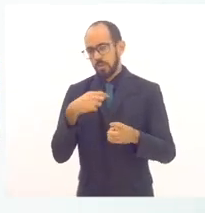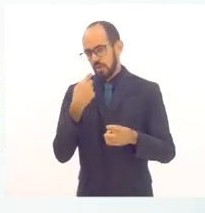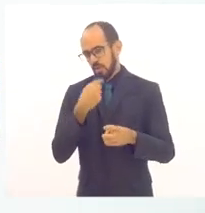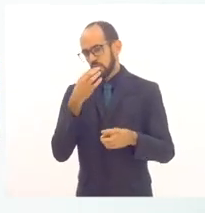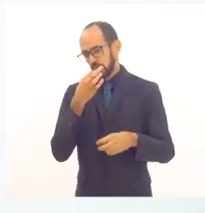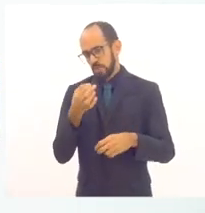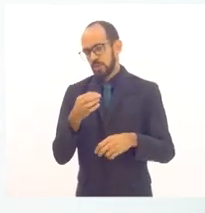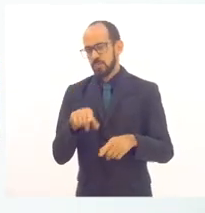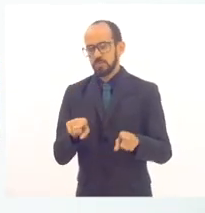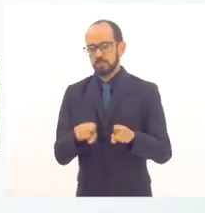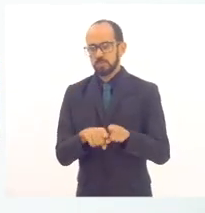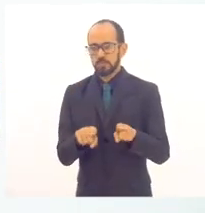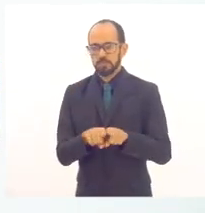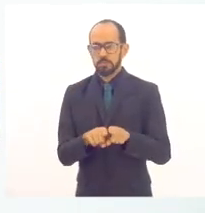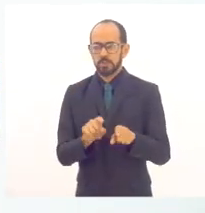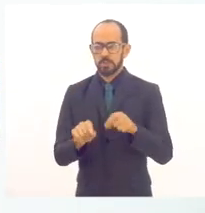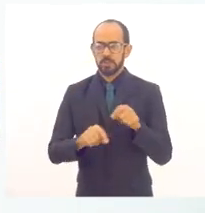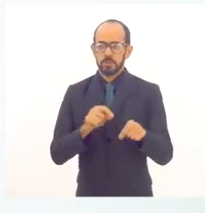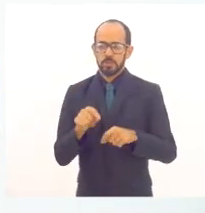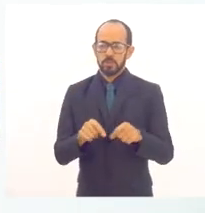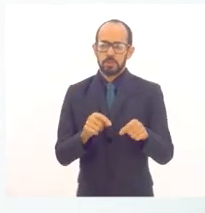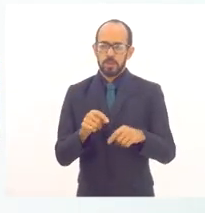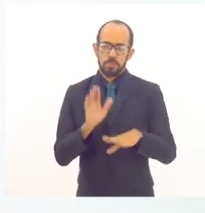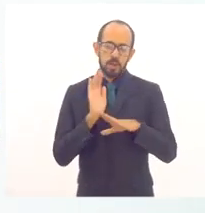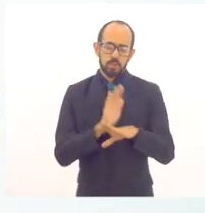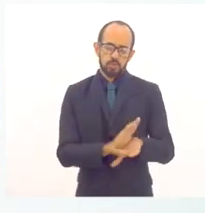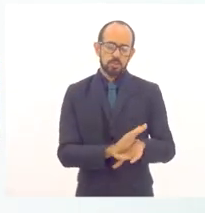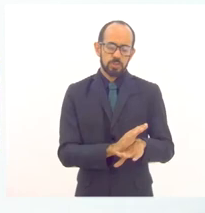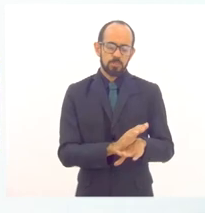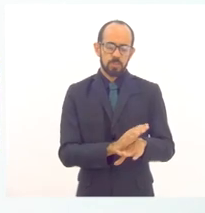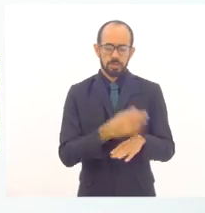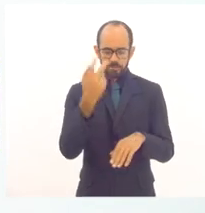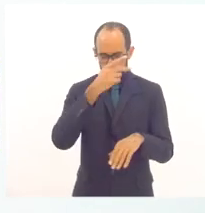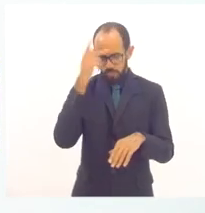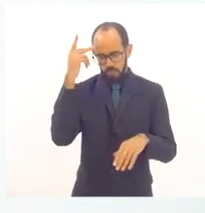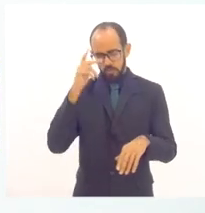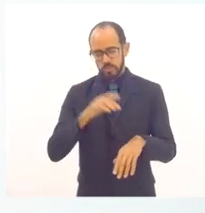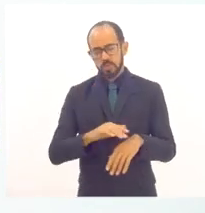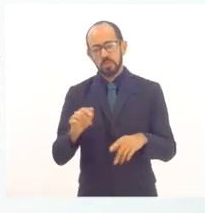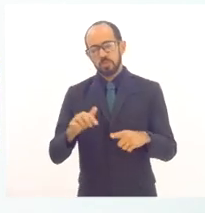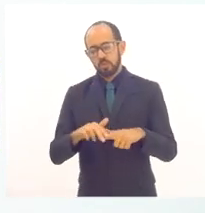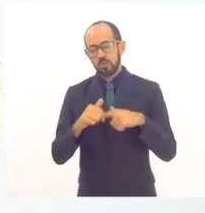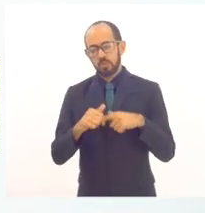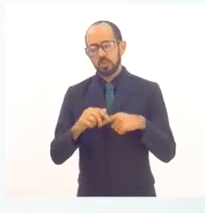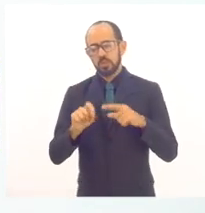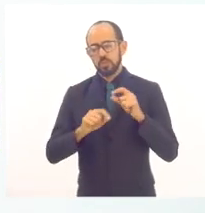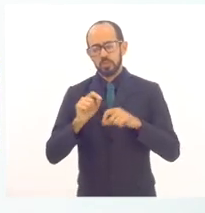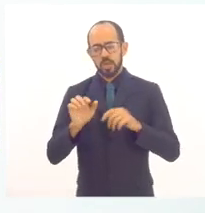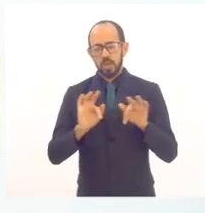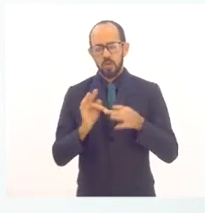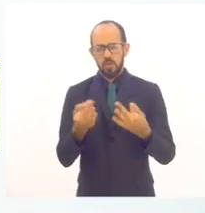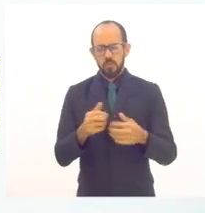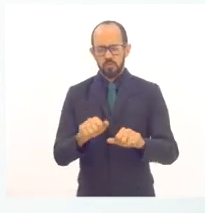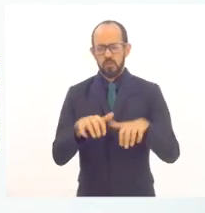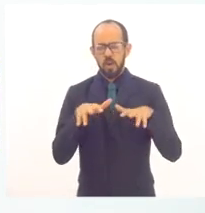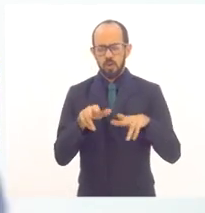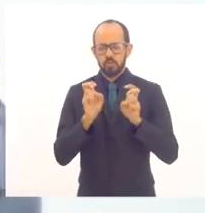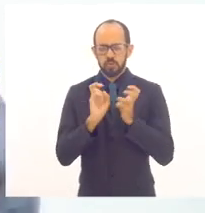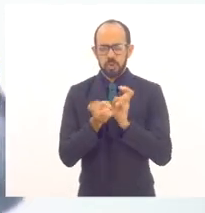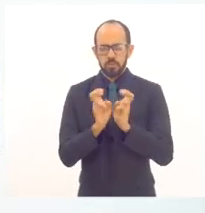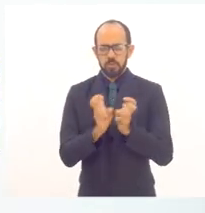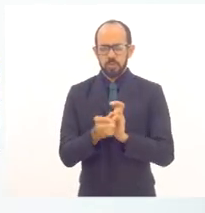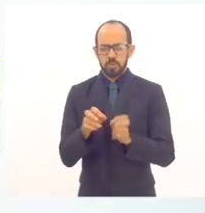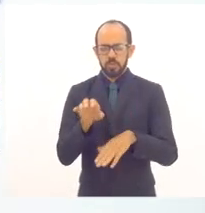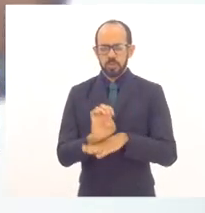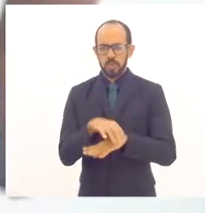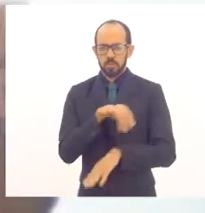lei decide as vidas das pessoas para o bem ou para o mal. E, por isso, o Fórum de Capoeira do Estado do Rio de Janeiro, aqui representado